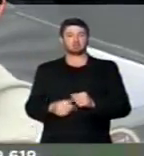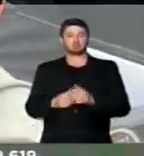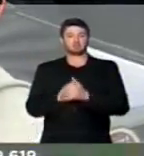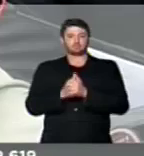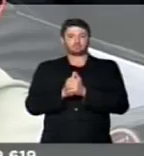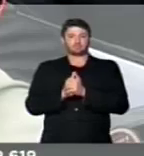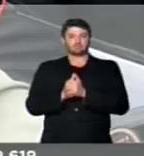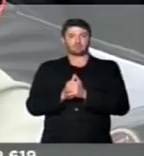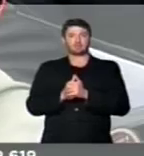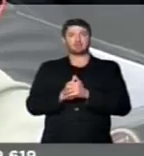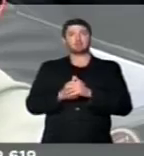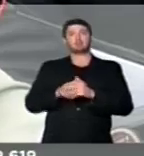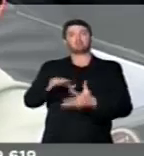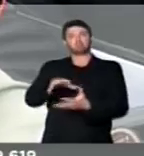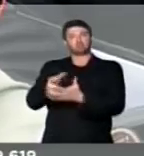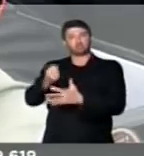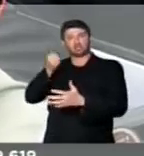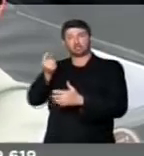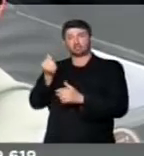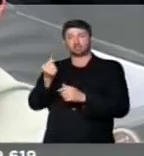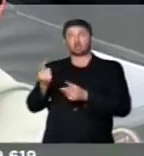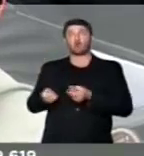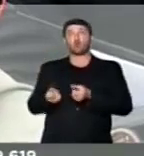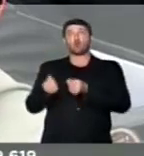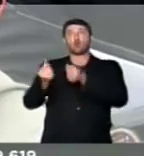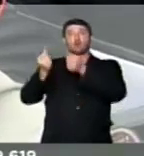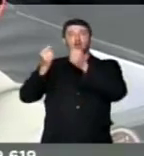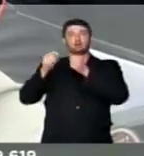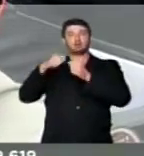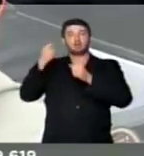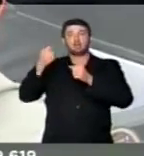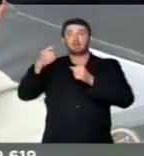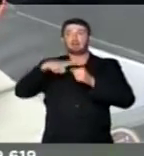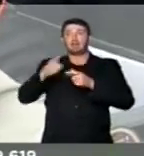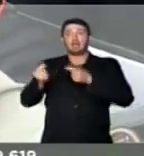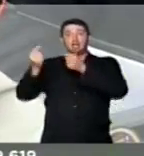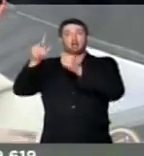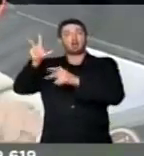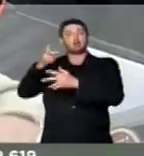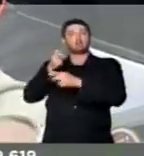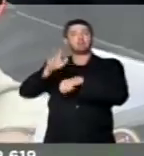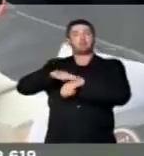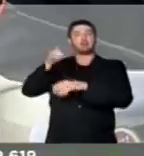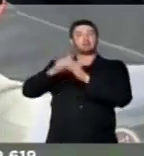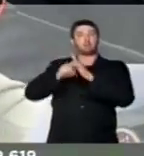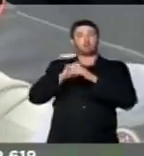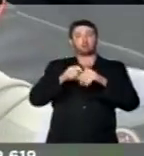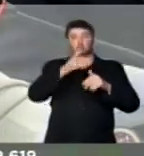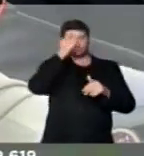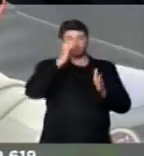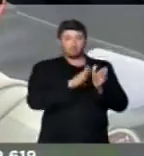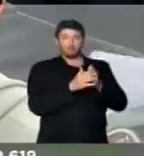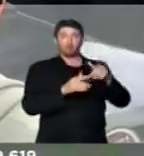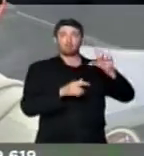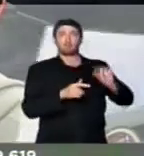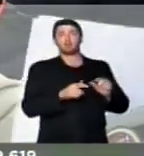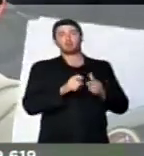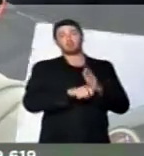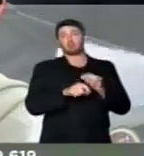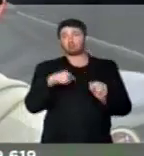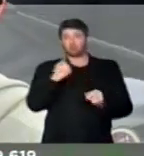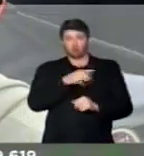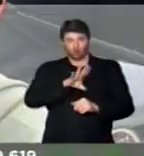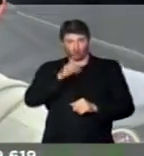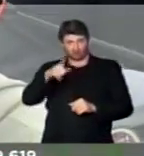as grandes heranças, os altos bens patrimoniais, as grandes fortunas. Nós nunca tivemos coragem de fazer